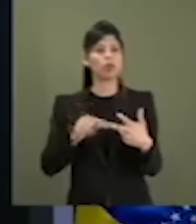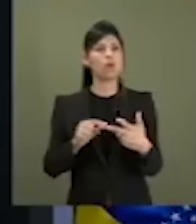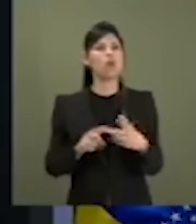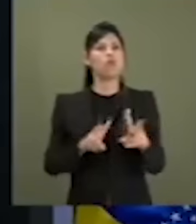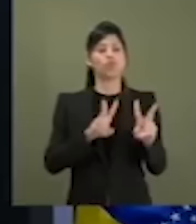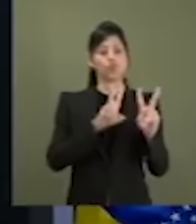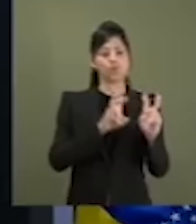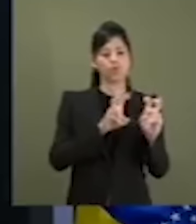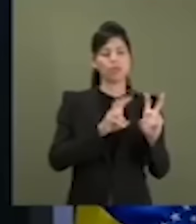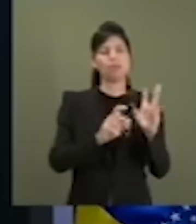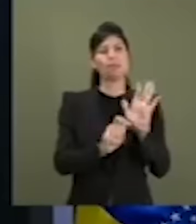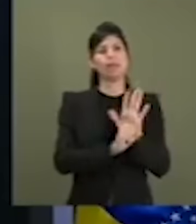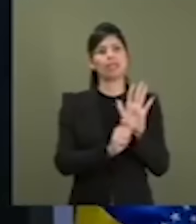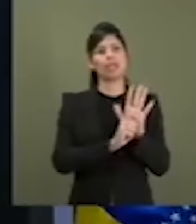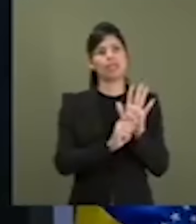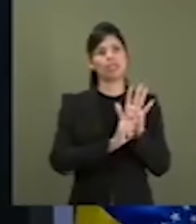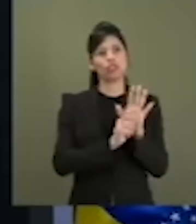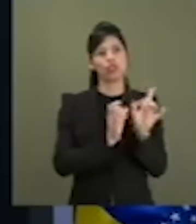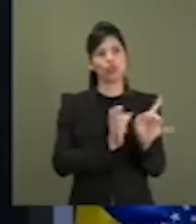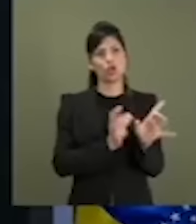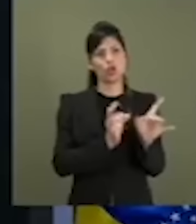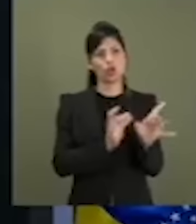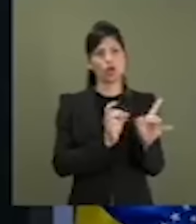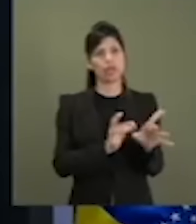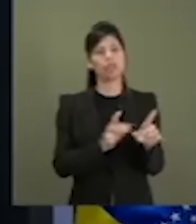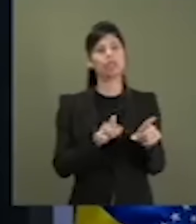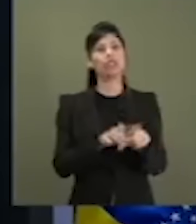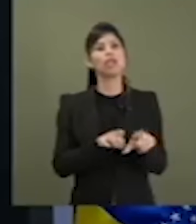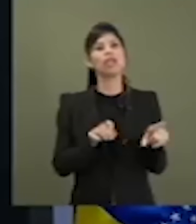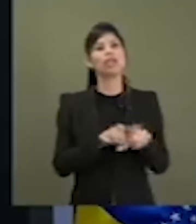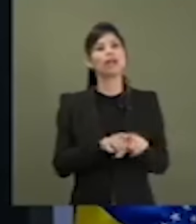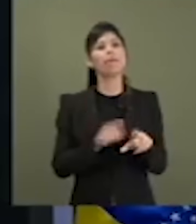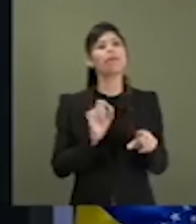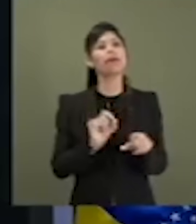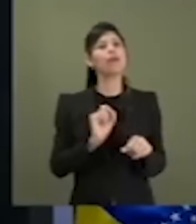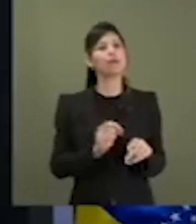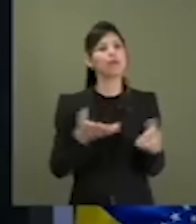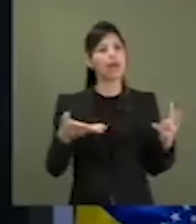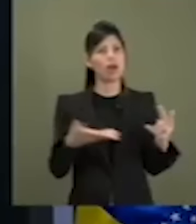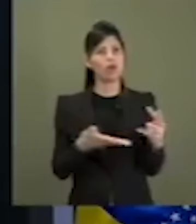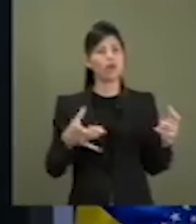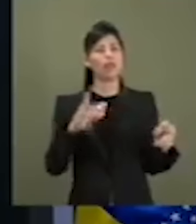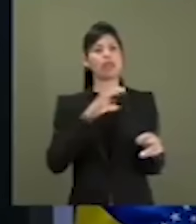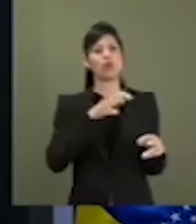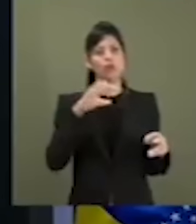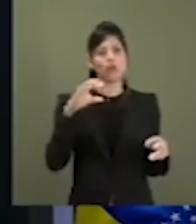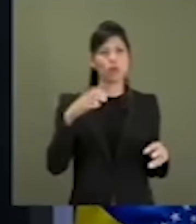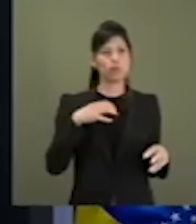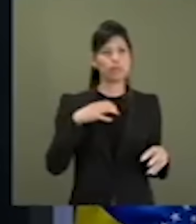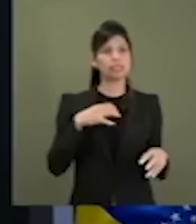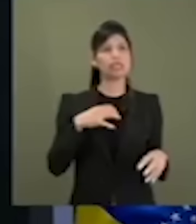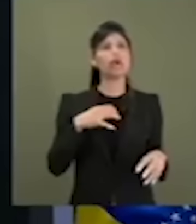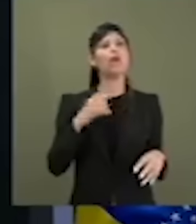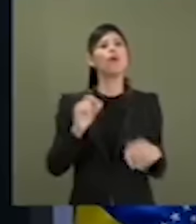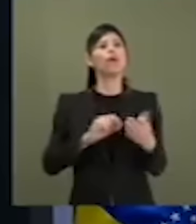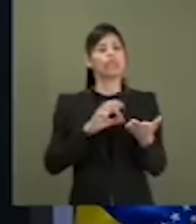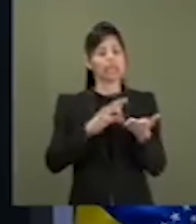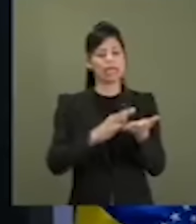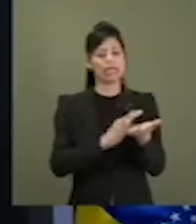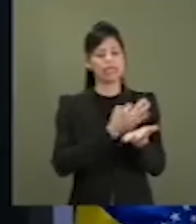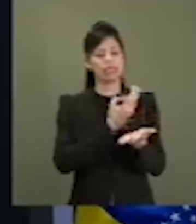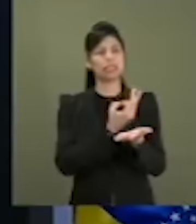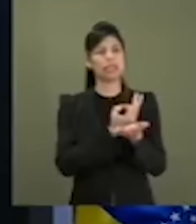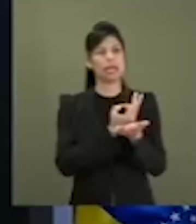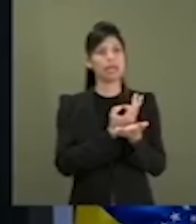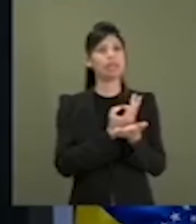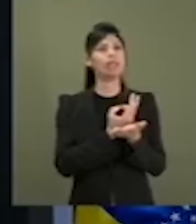aqui, há hoje uma proposta de emenda à Constituição tramitando, subscrita, assinada